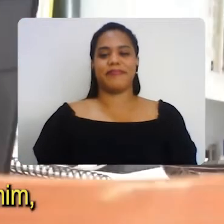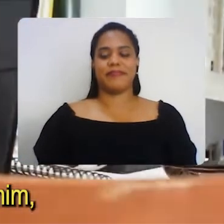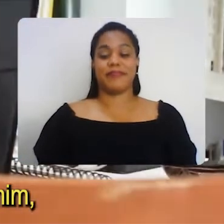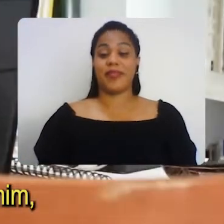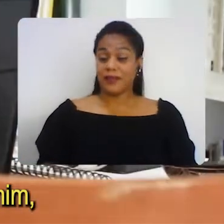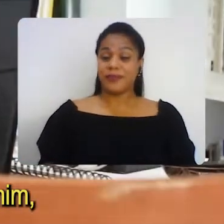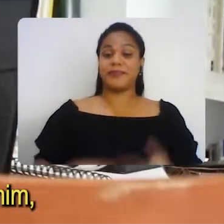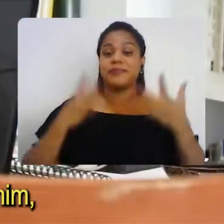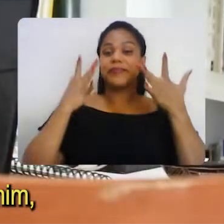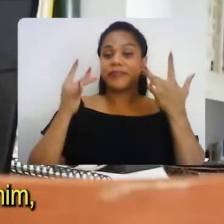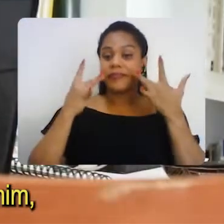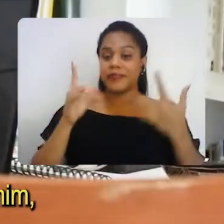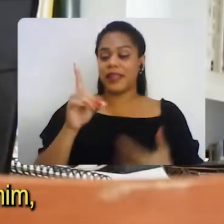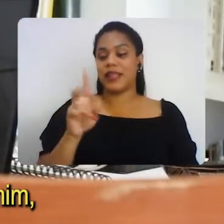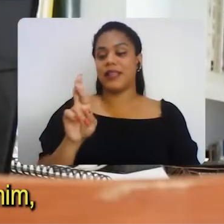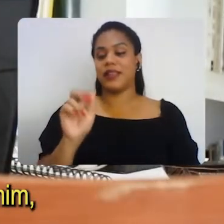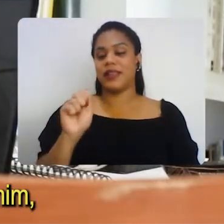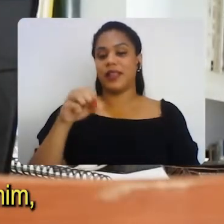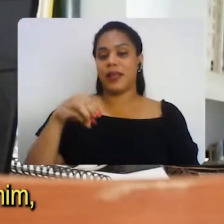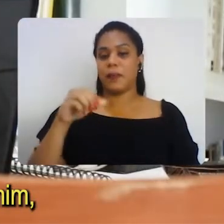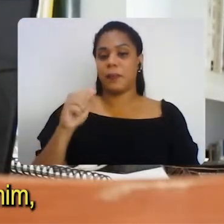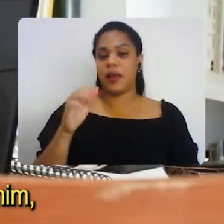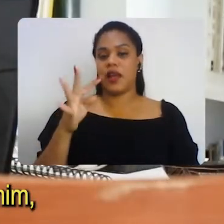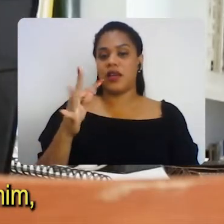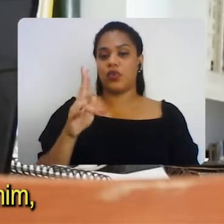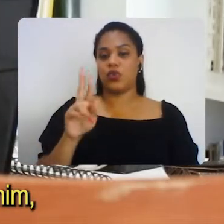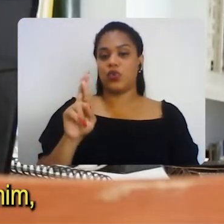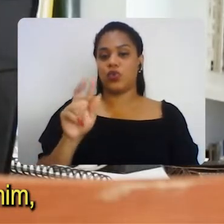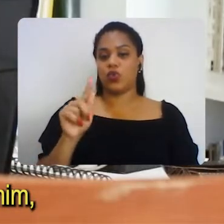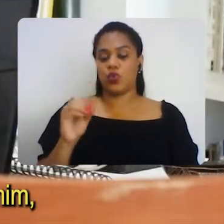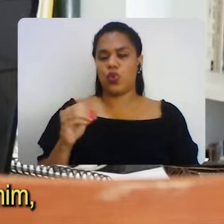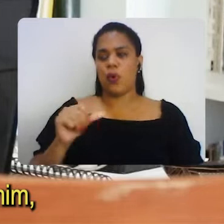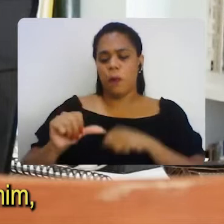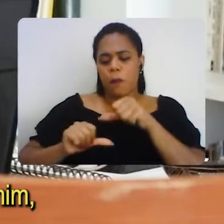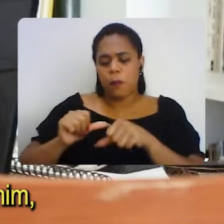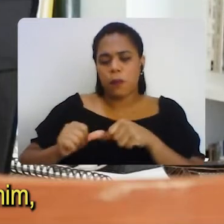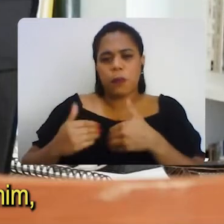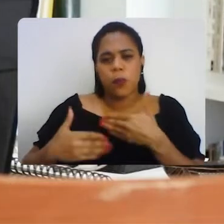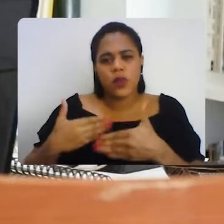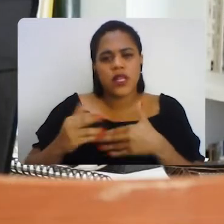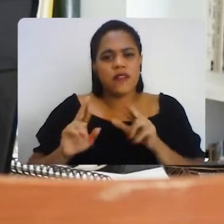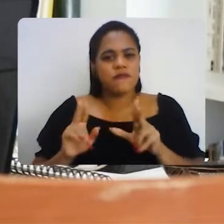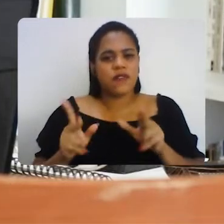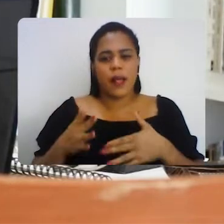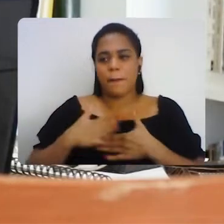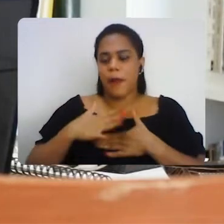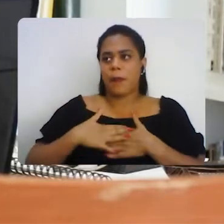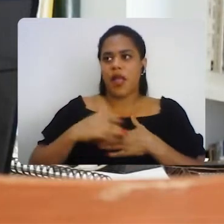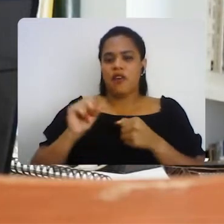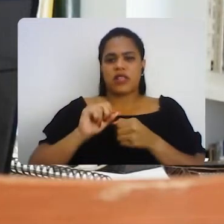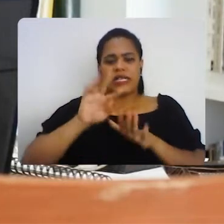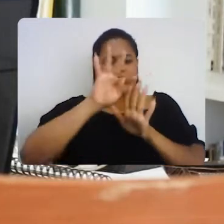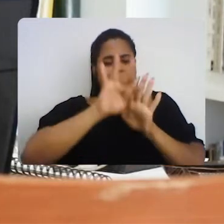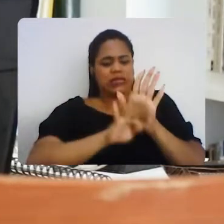certo. Como dramaturgo, foi um processo muito diferente de trabalho para mim, porque eu não fiz o